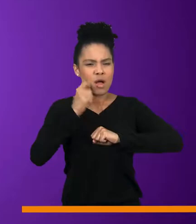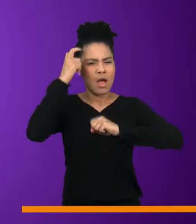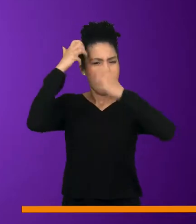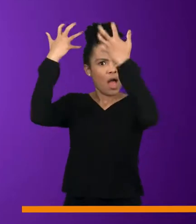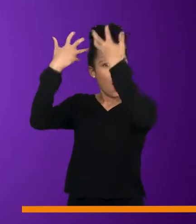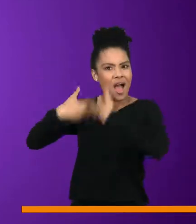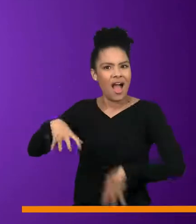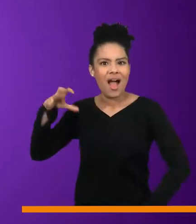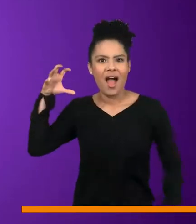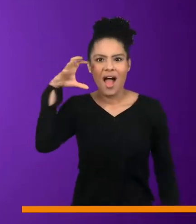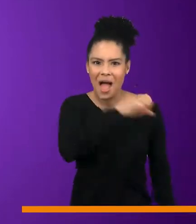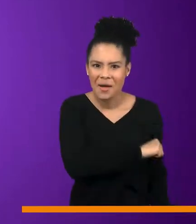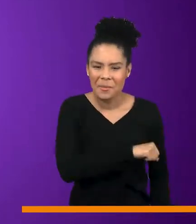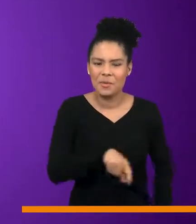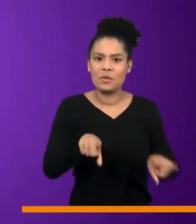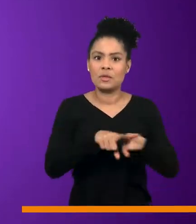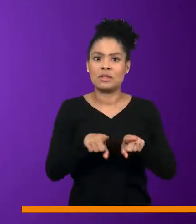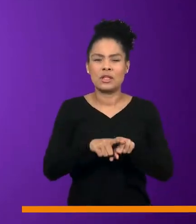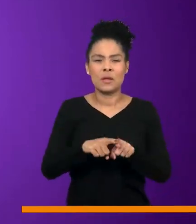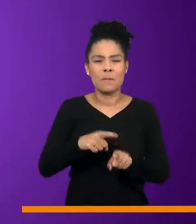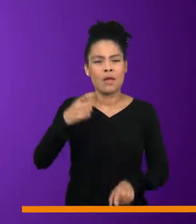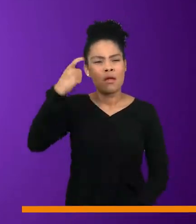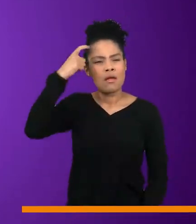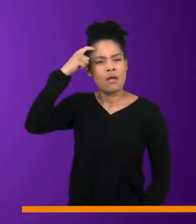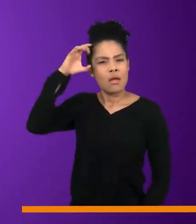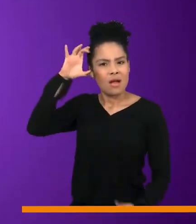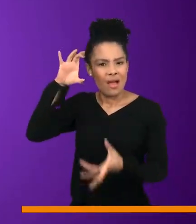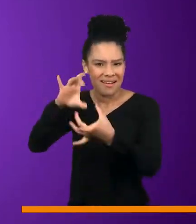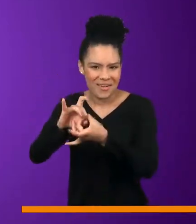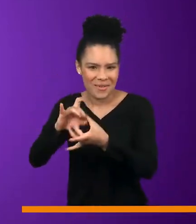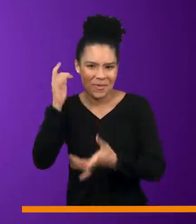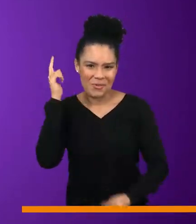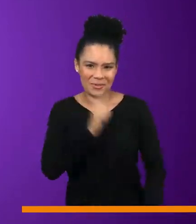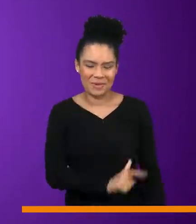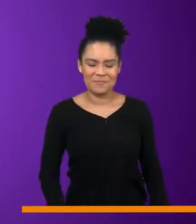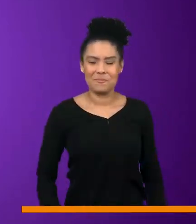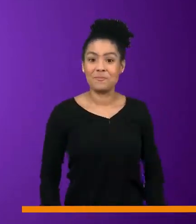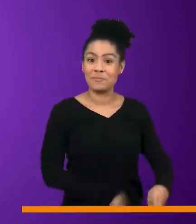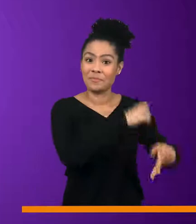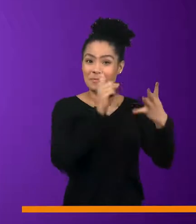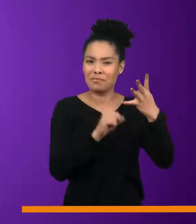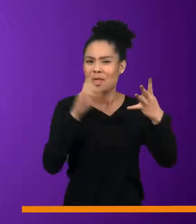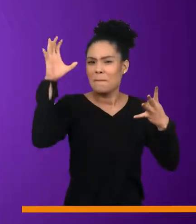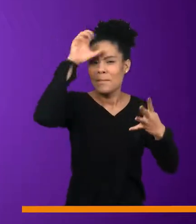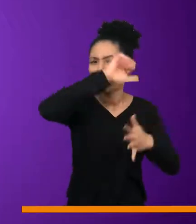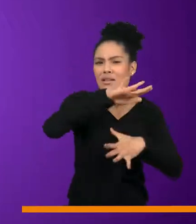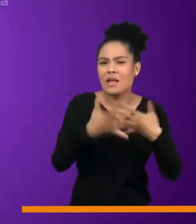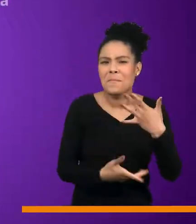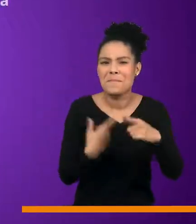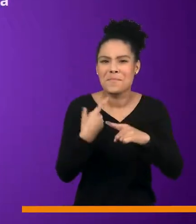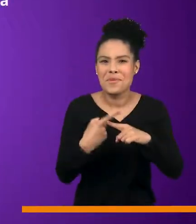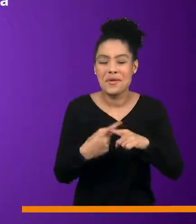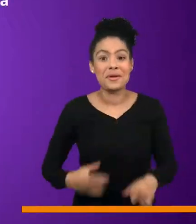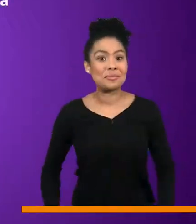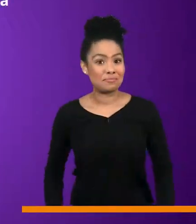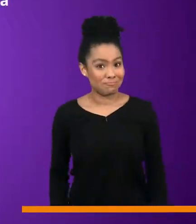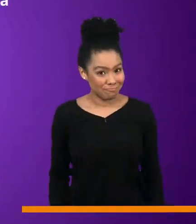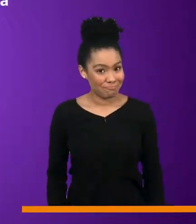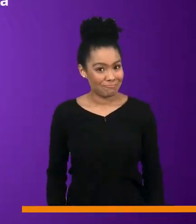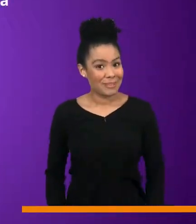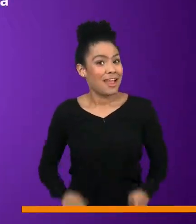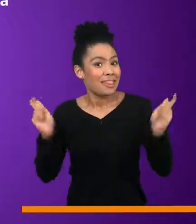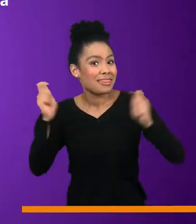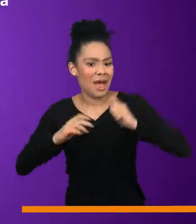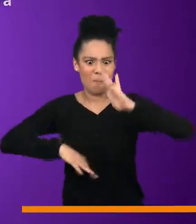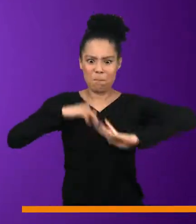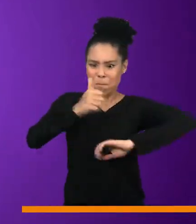capacidade do raciocínio rápido e do raciocínio lógico. Razão número 4 para você aprender libras. A chance de ter uma